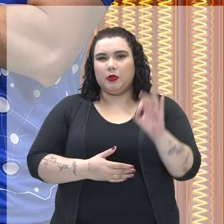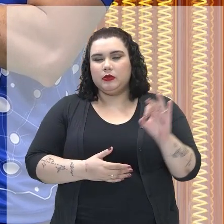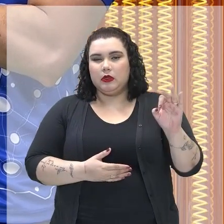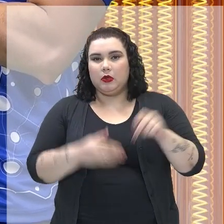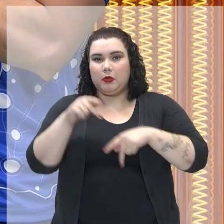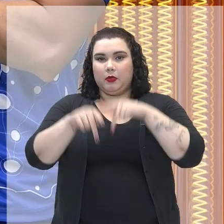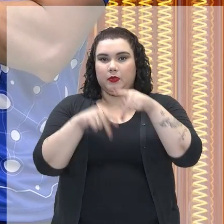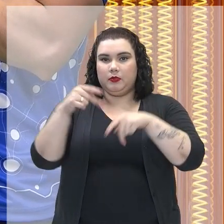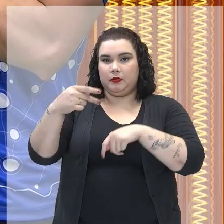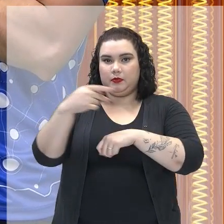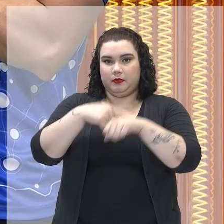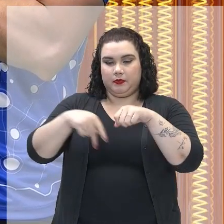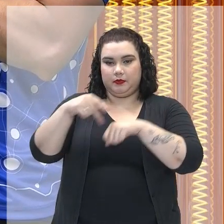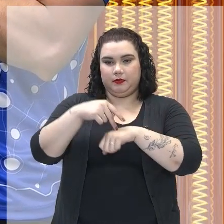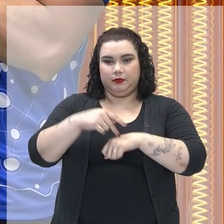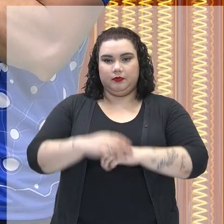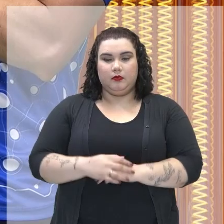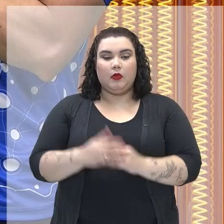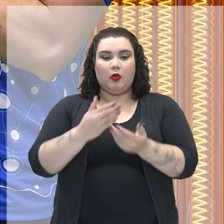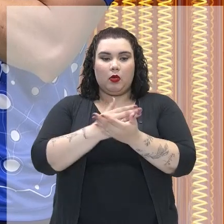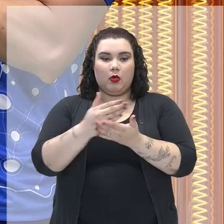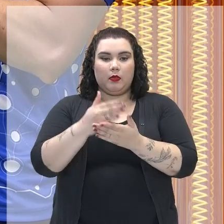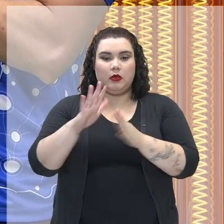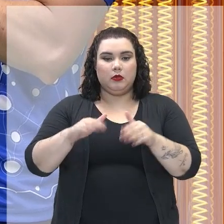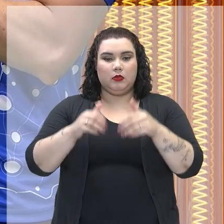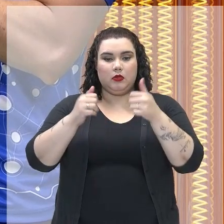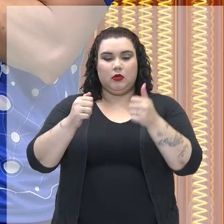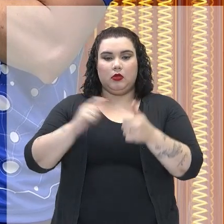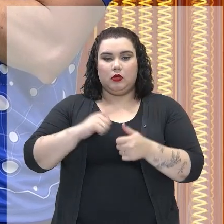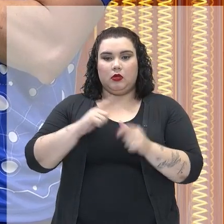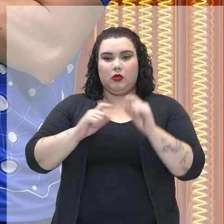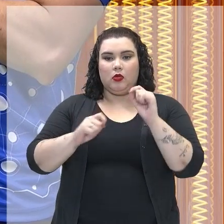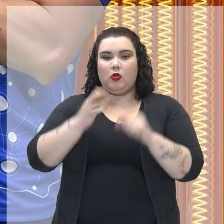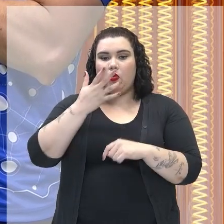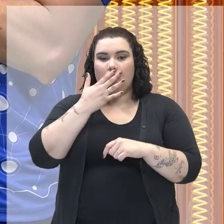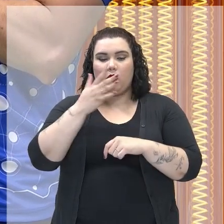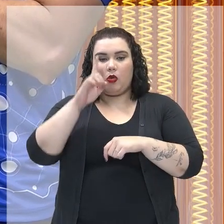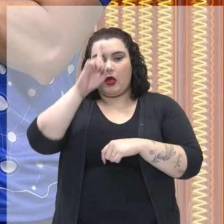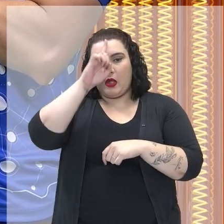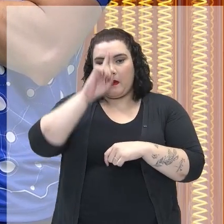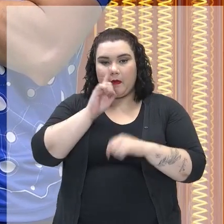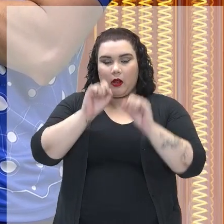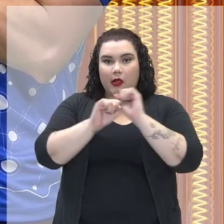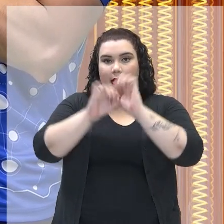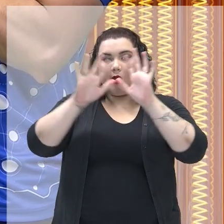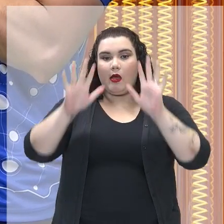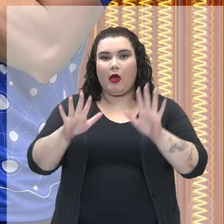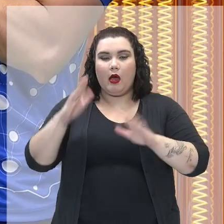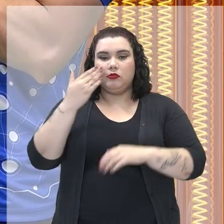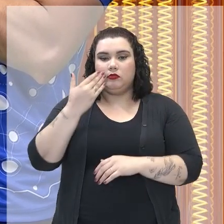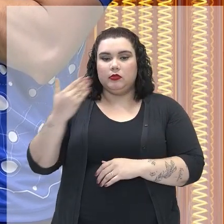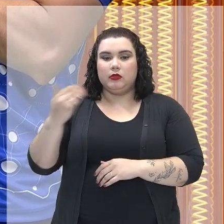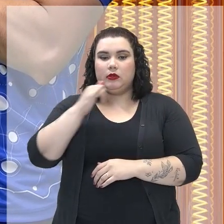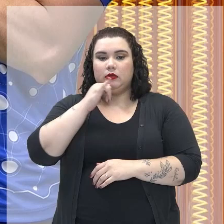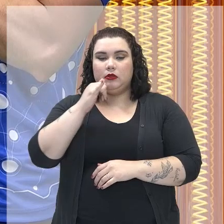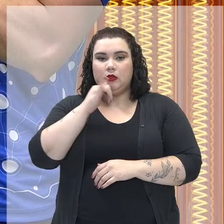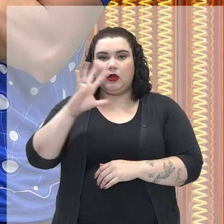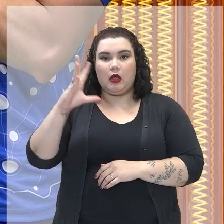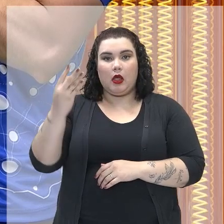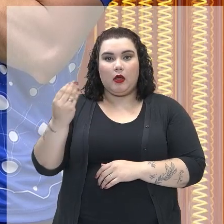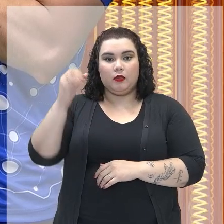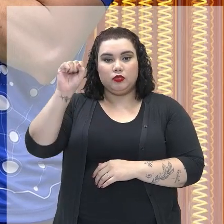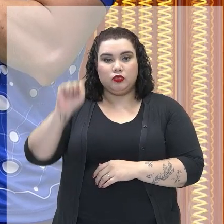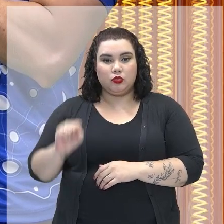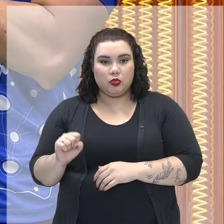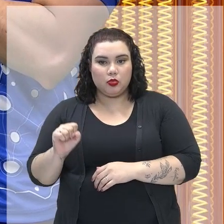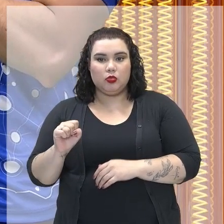países, certo? E isso começa a melhorar nessas áreas destacadas num tom de amarelo mais vivo, como por exemplo aqui na África do Sul, onde a